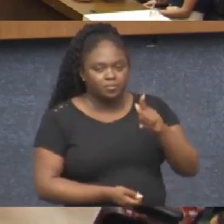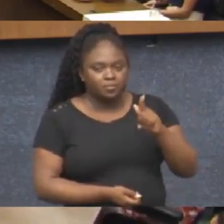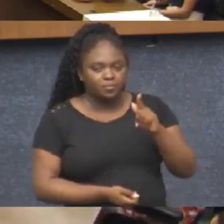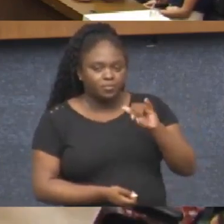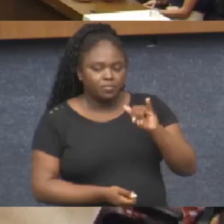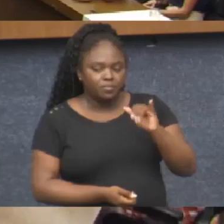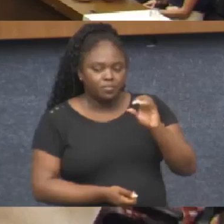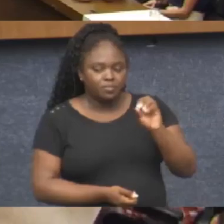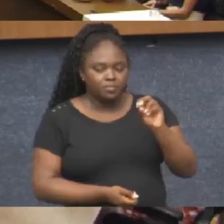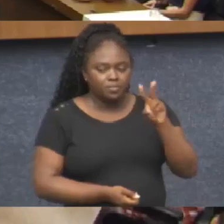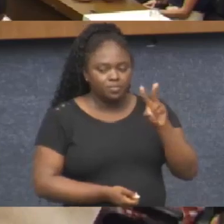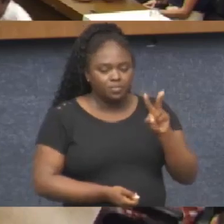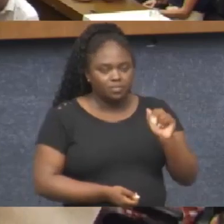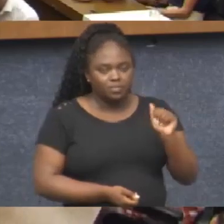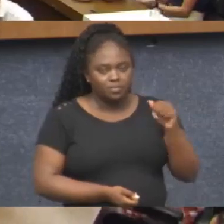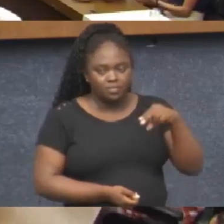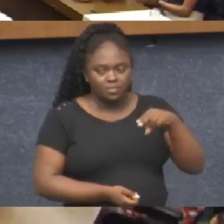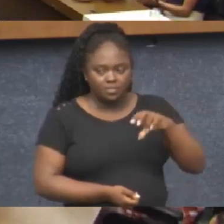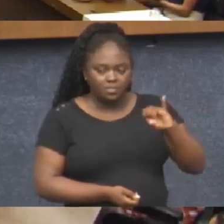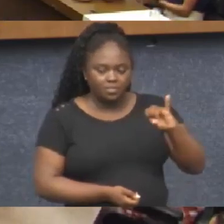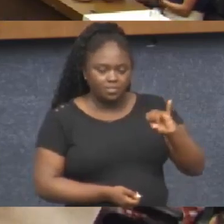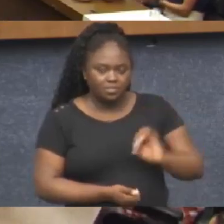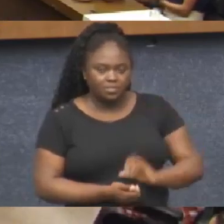Giovanni Vilela Bolsaça Dias.